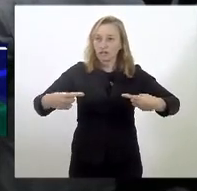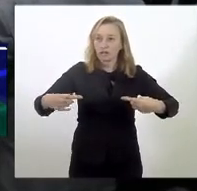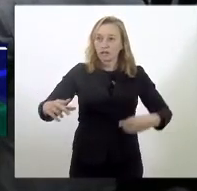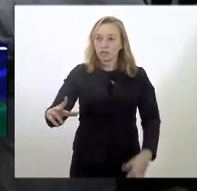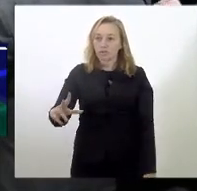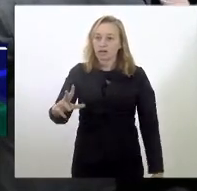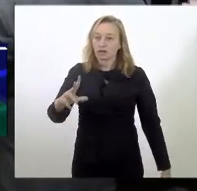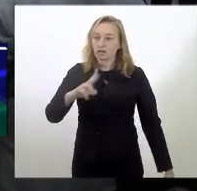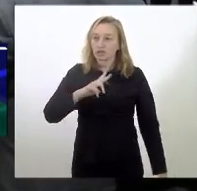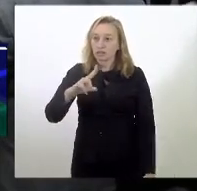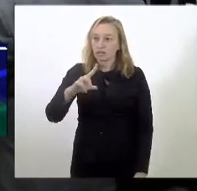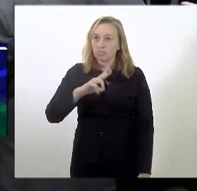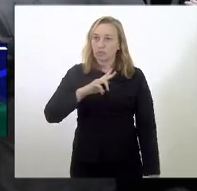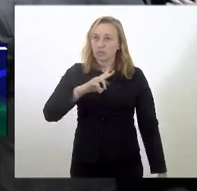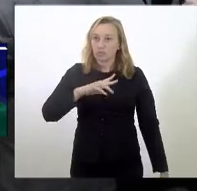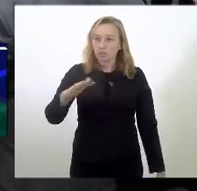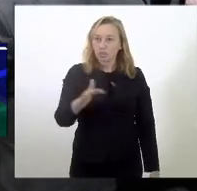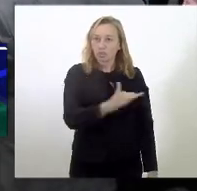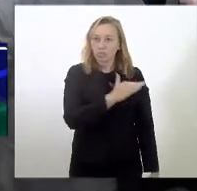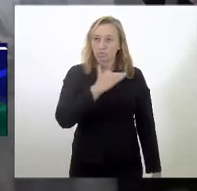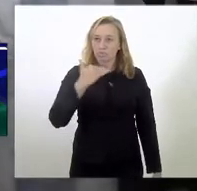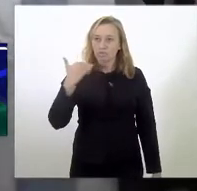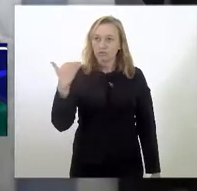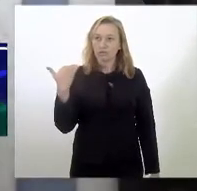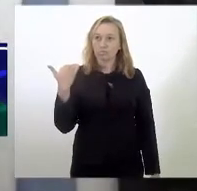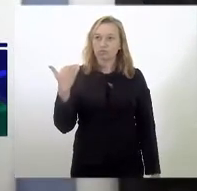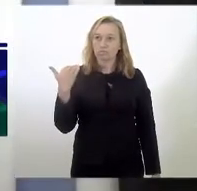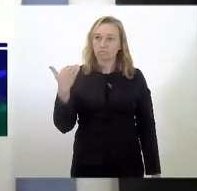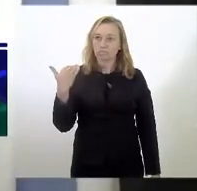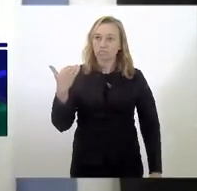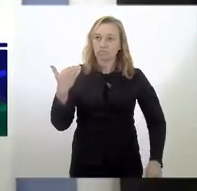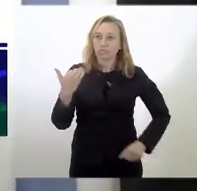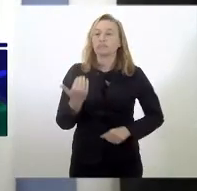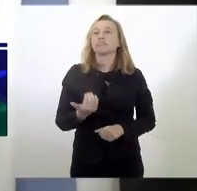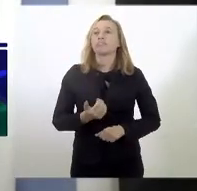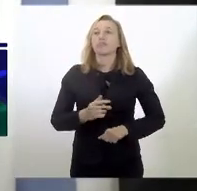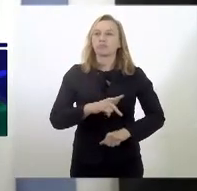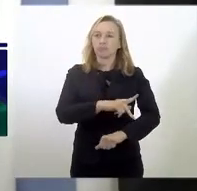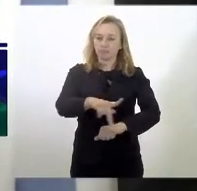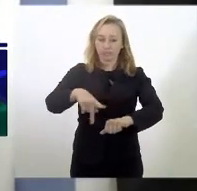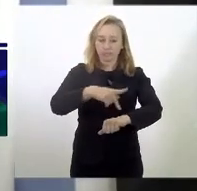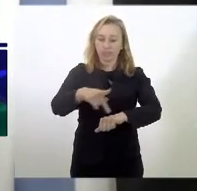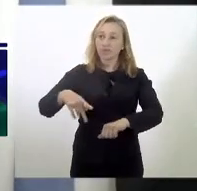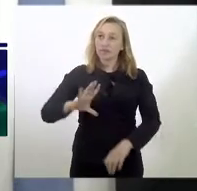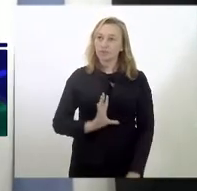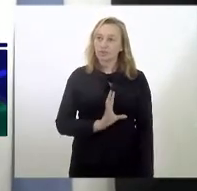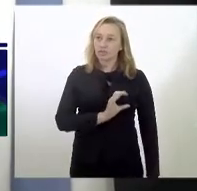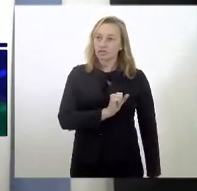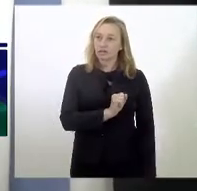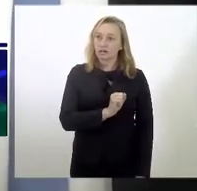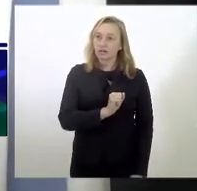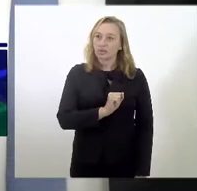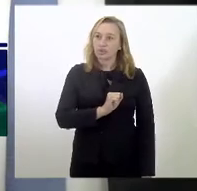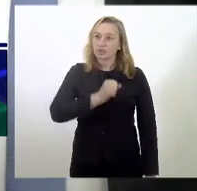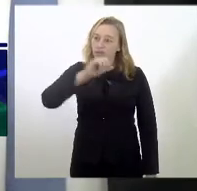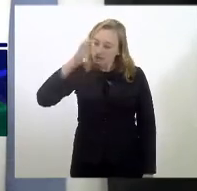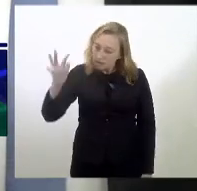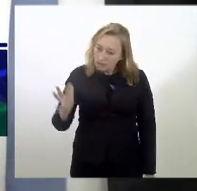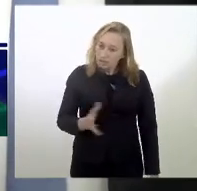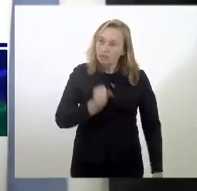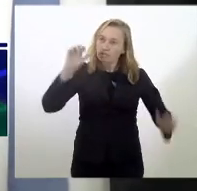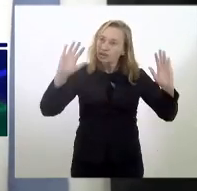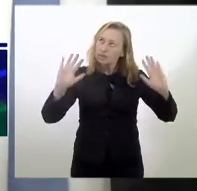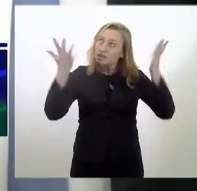desafia o nosso peito à própria morte. Ó pátria amada,